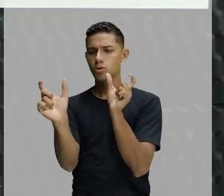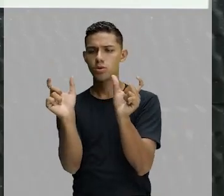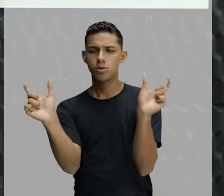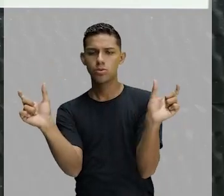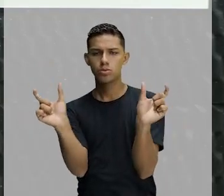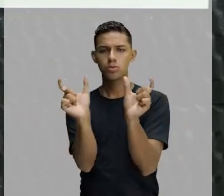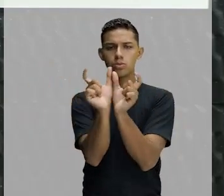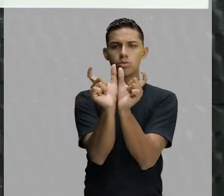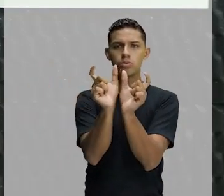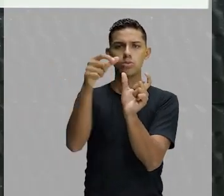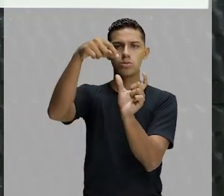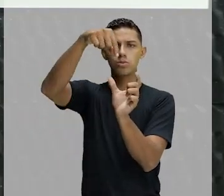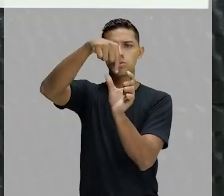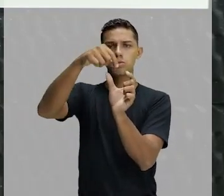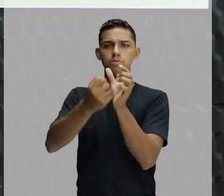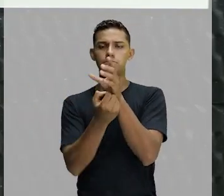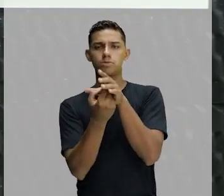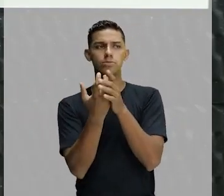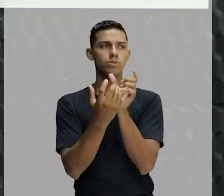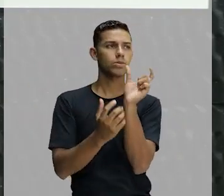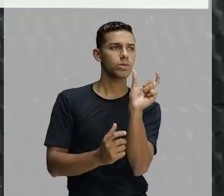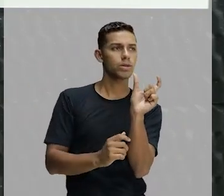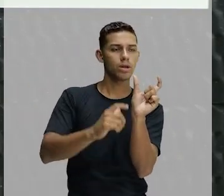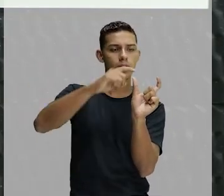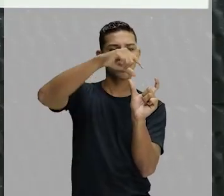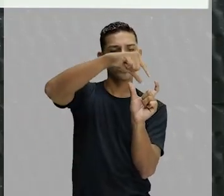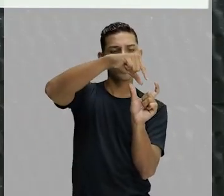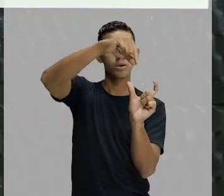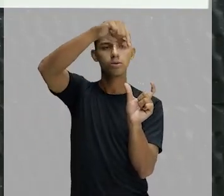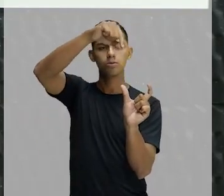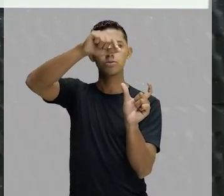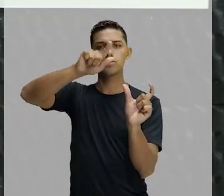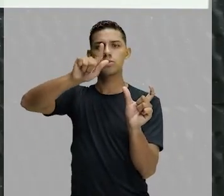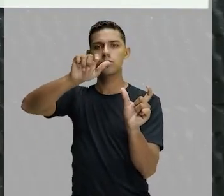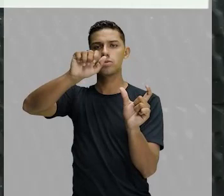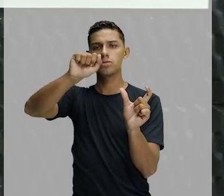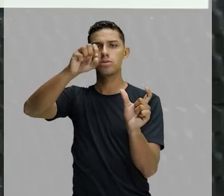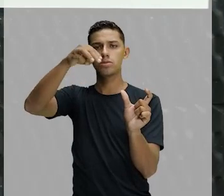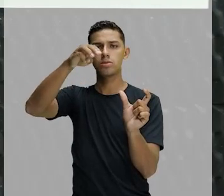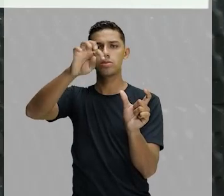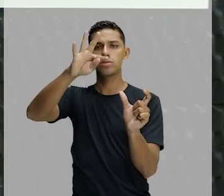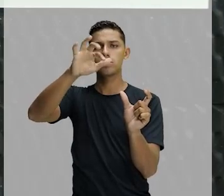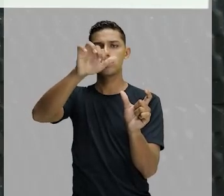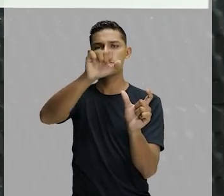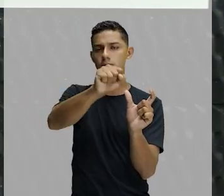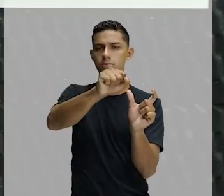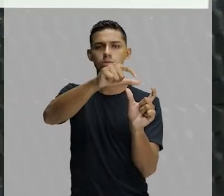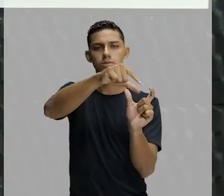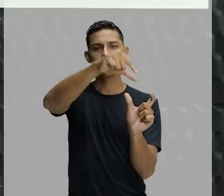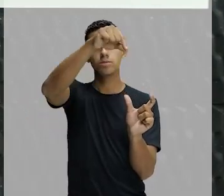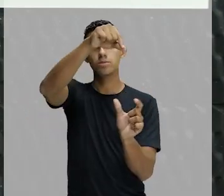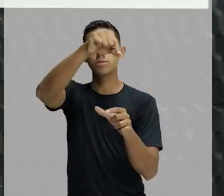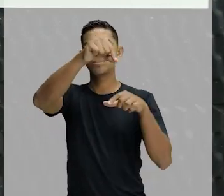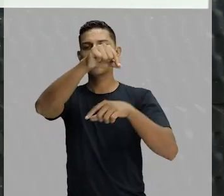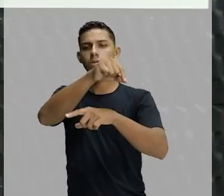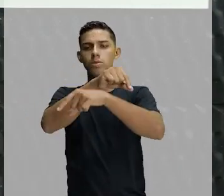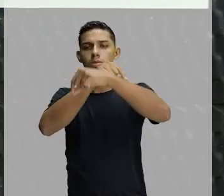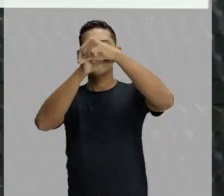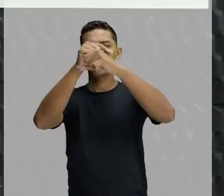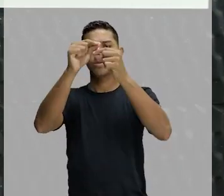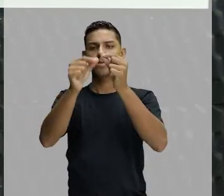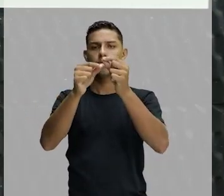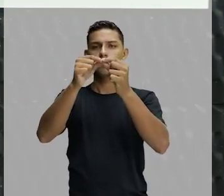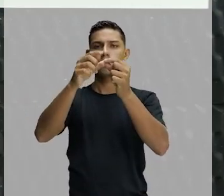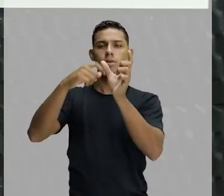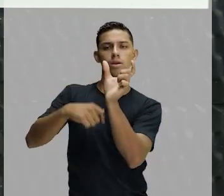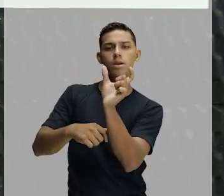cruzo? Eu vou pegar os gametas desse indivíduo vermelho e vou cruzar com os gametas do indivíduo